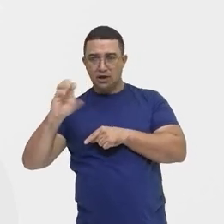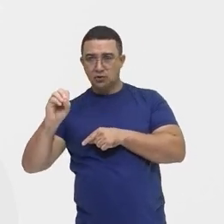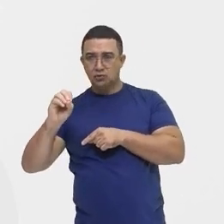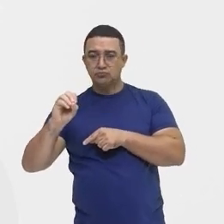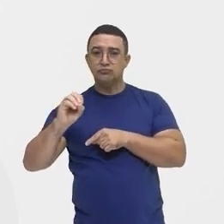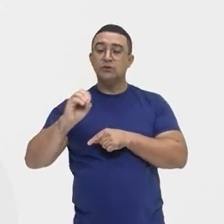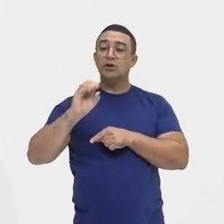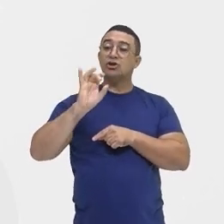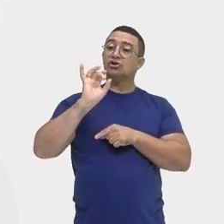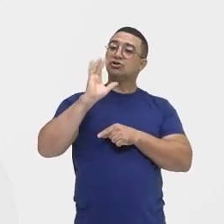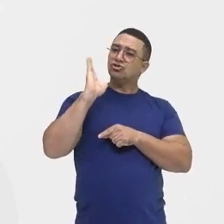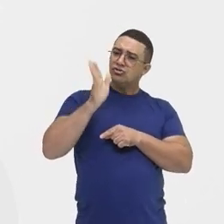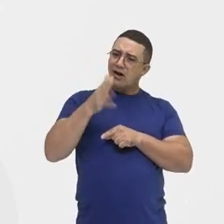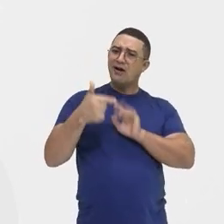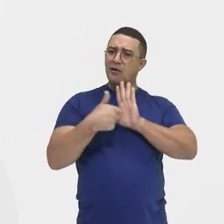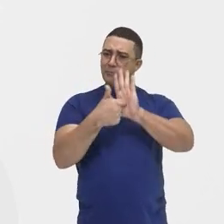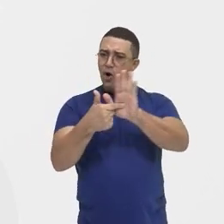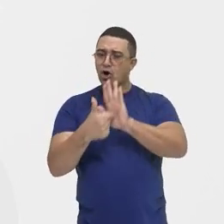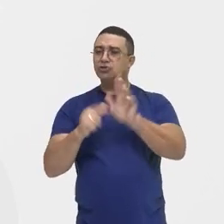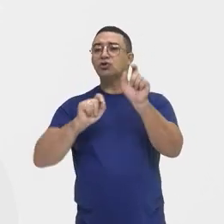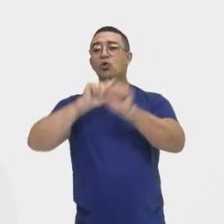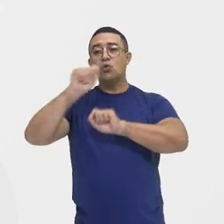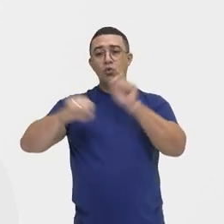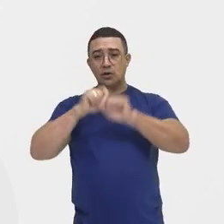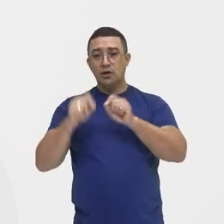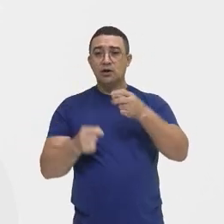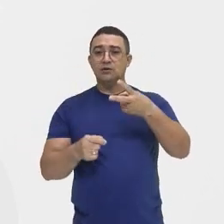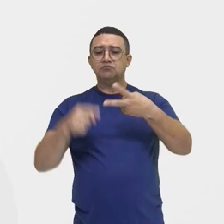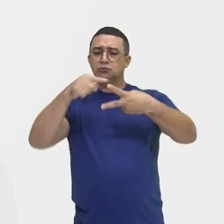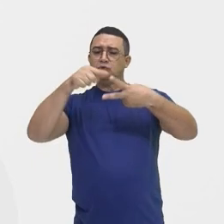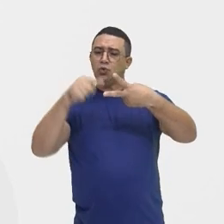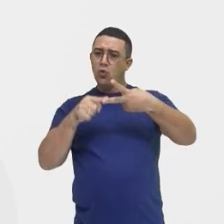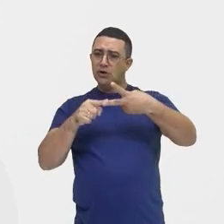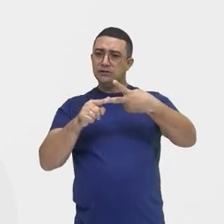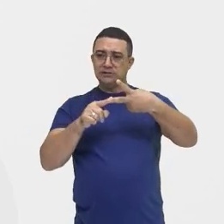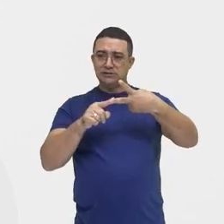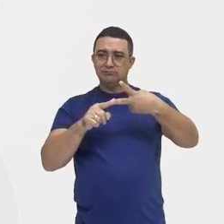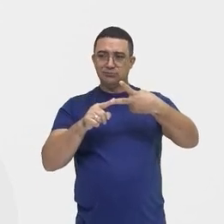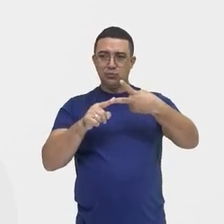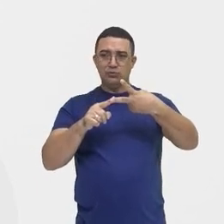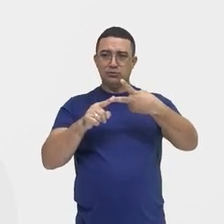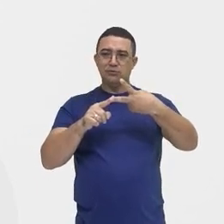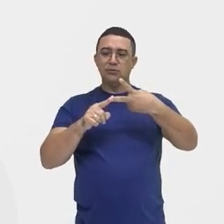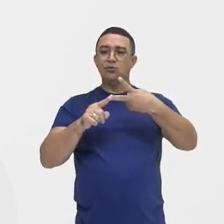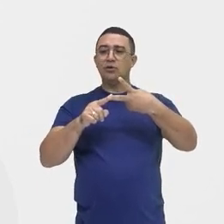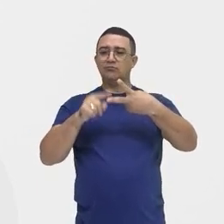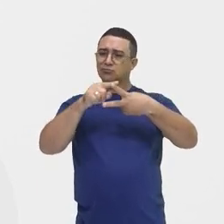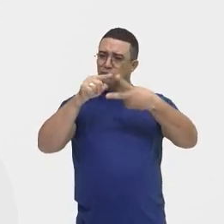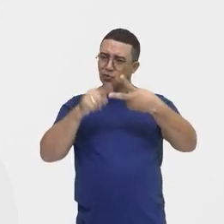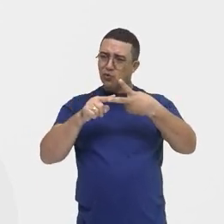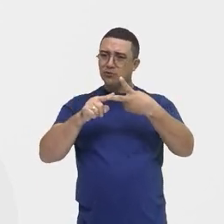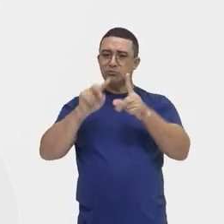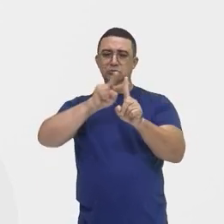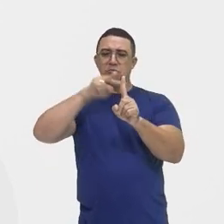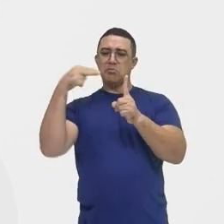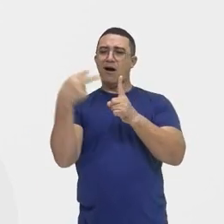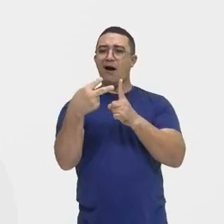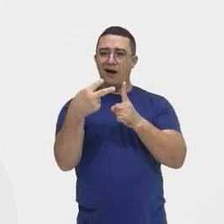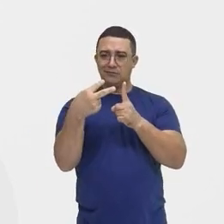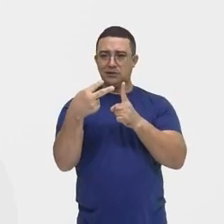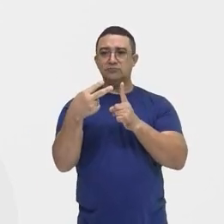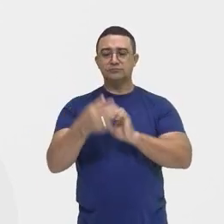uma representação bidimensional, né? Diferentemente do globo terrestre, que ele já é apresentado